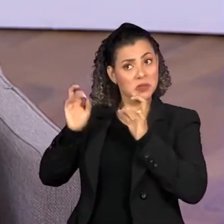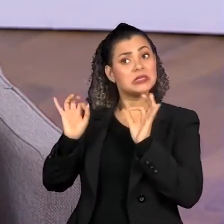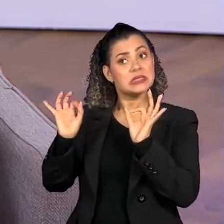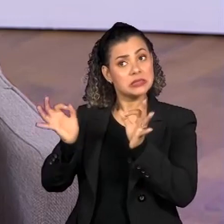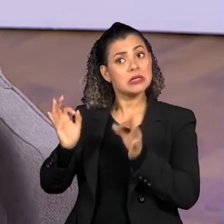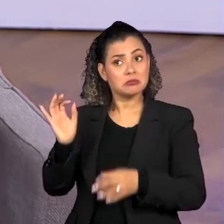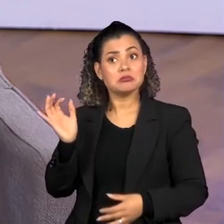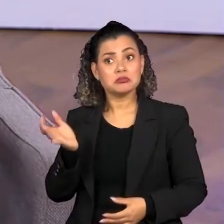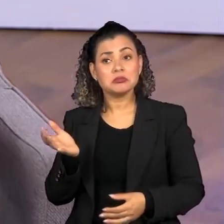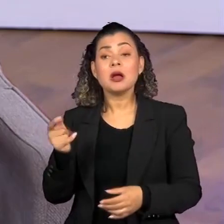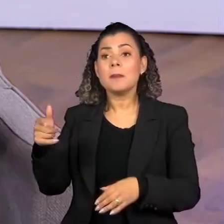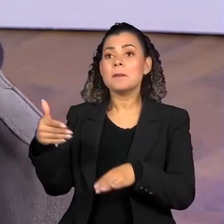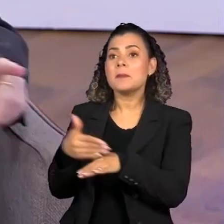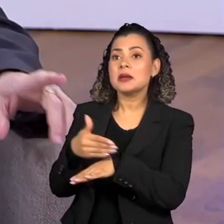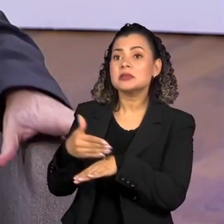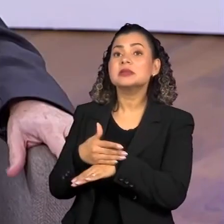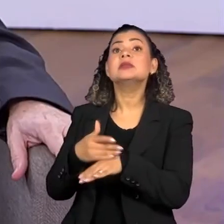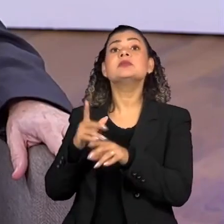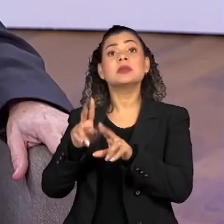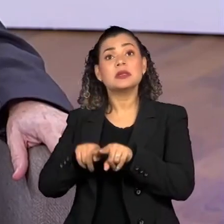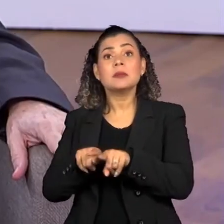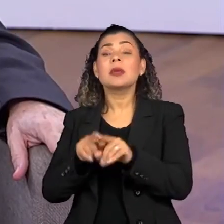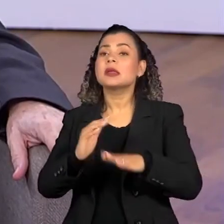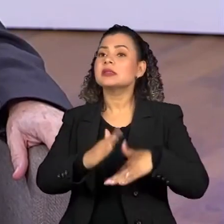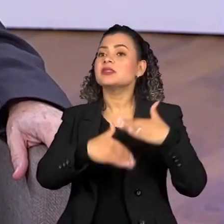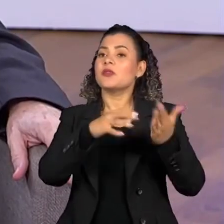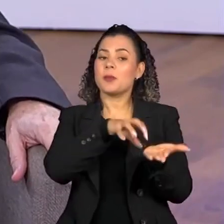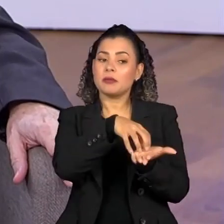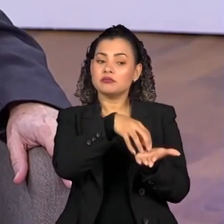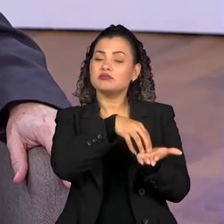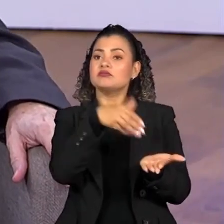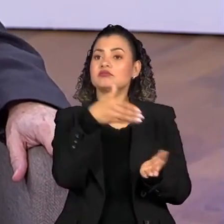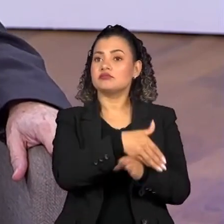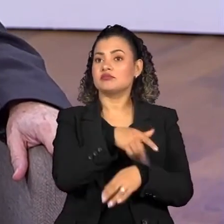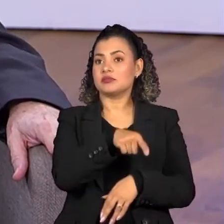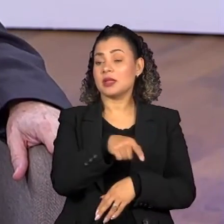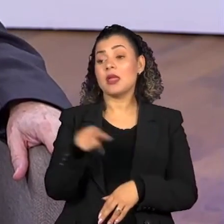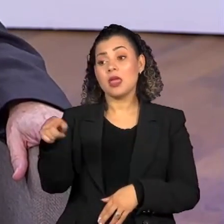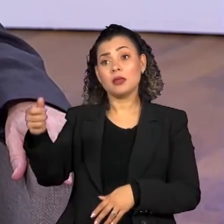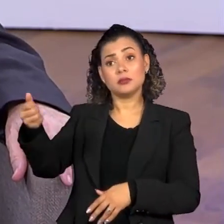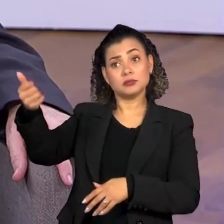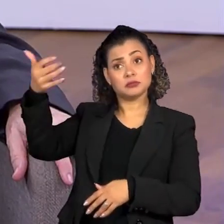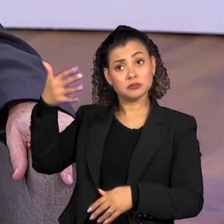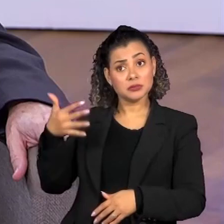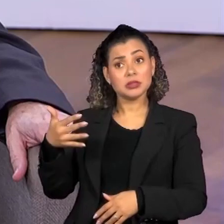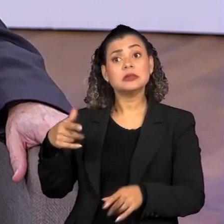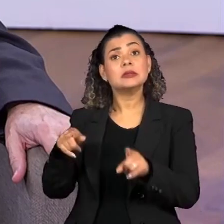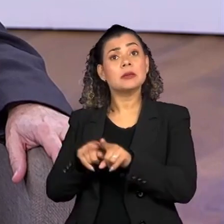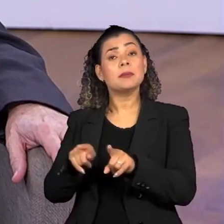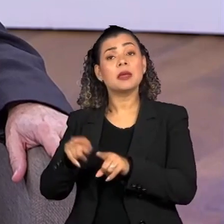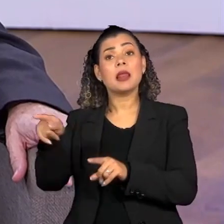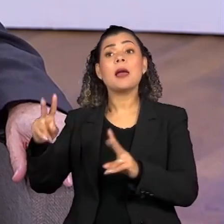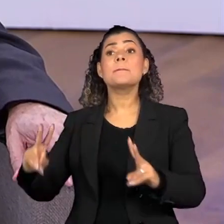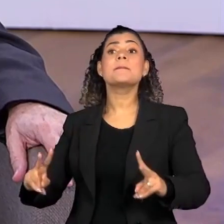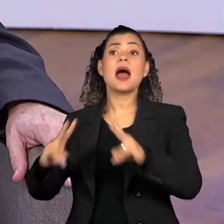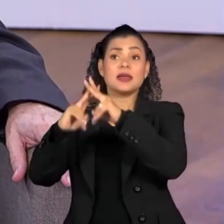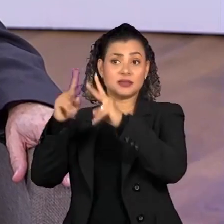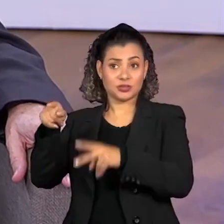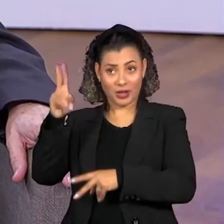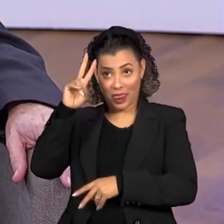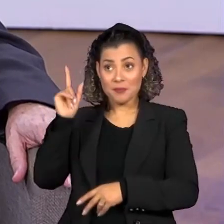tecnologia participam do processo de desenvolvimento e ele repetiu isto por exemplo em Paris